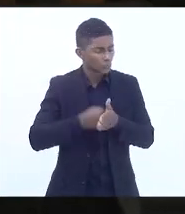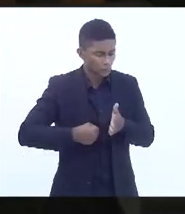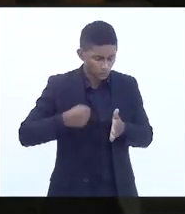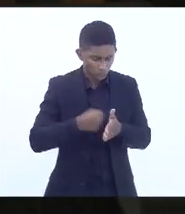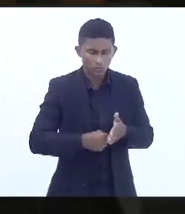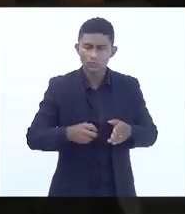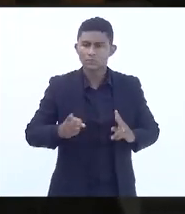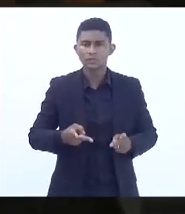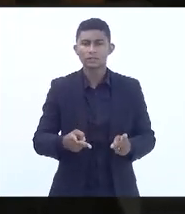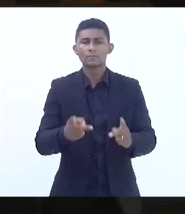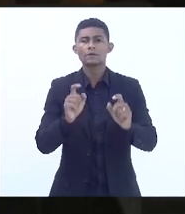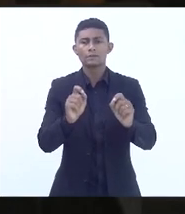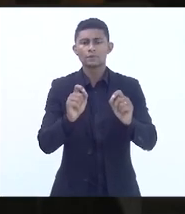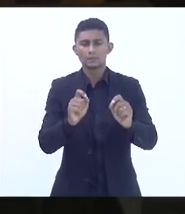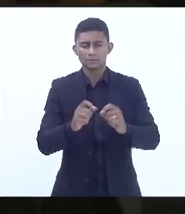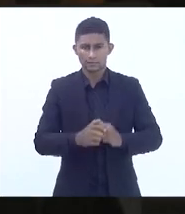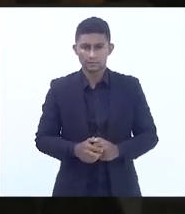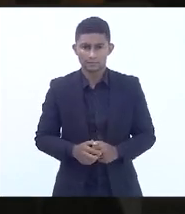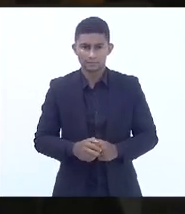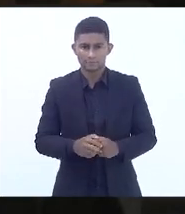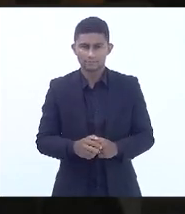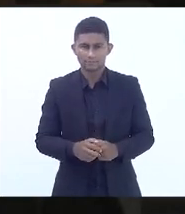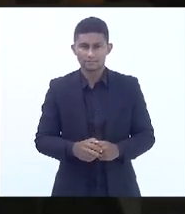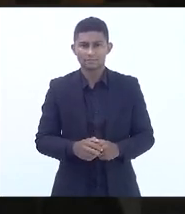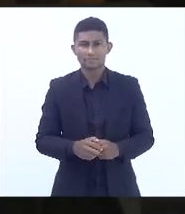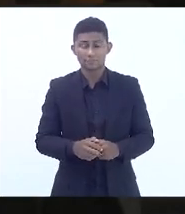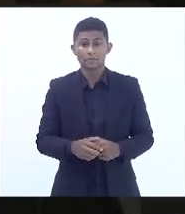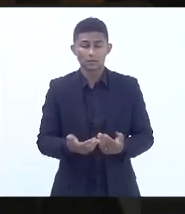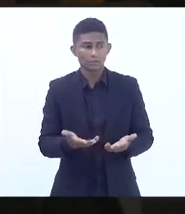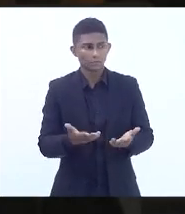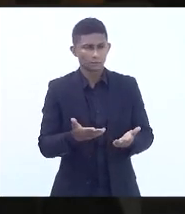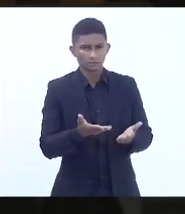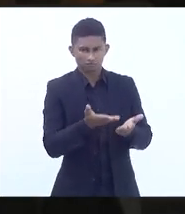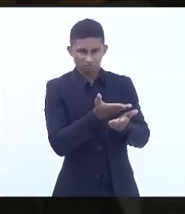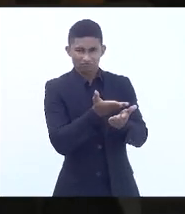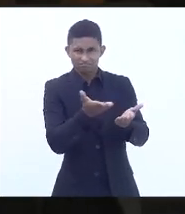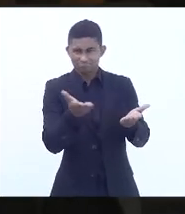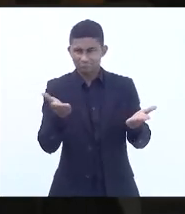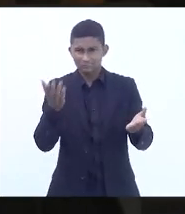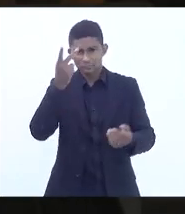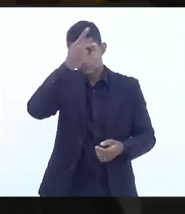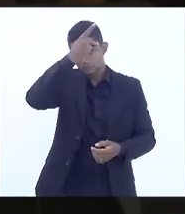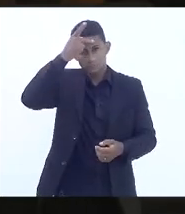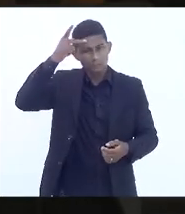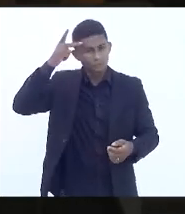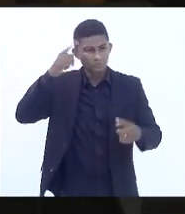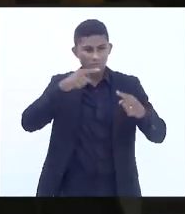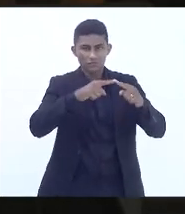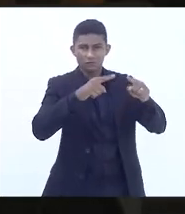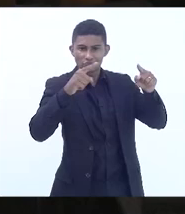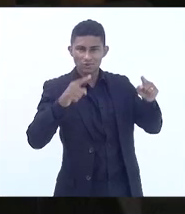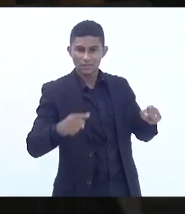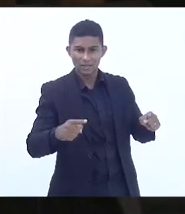que pelo menos parte do funcionalismo público do Estado do Rio de